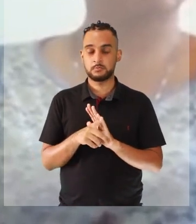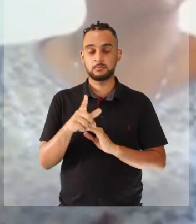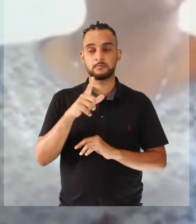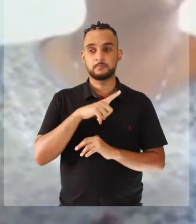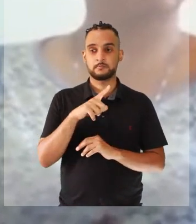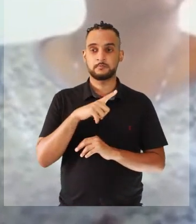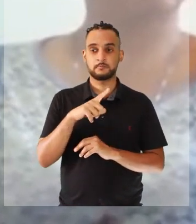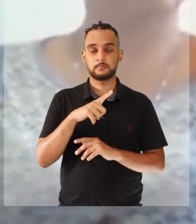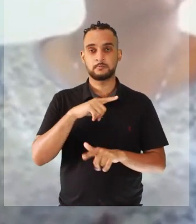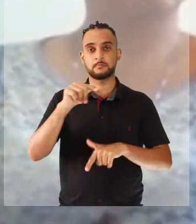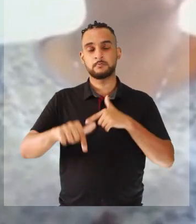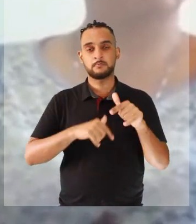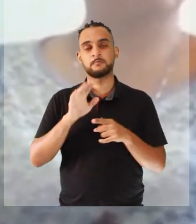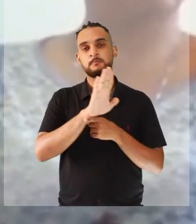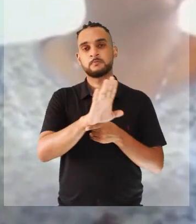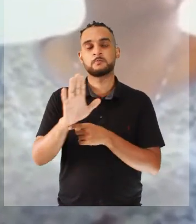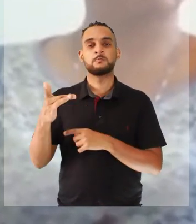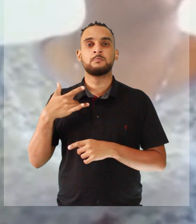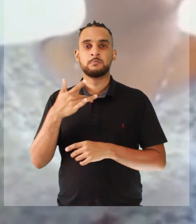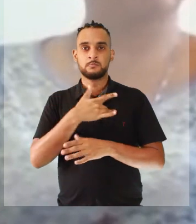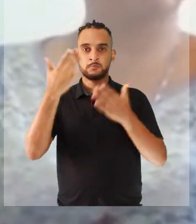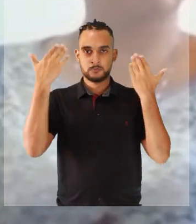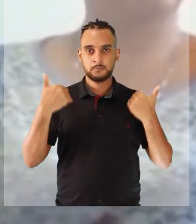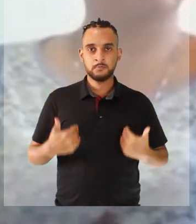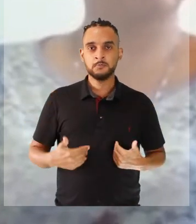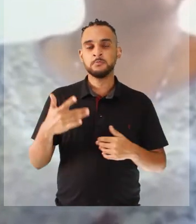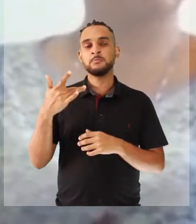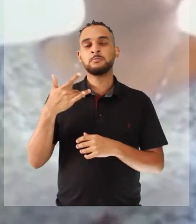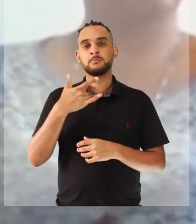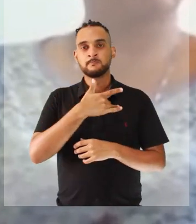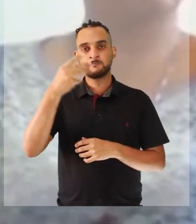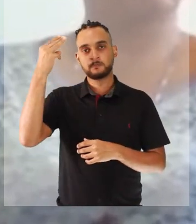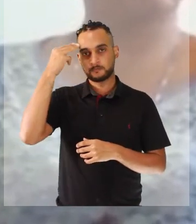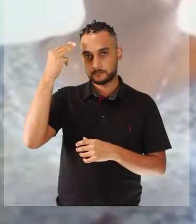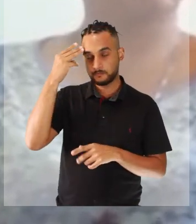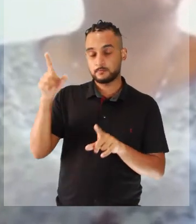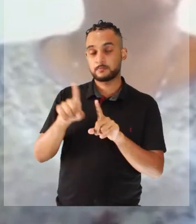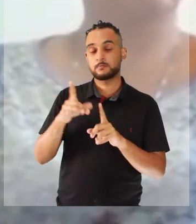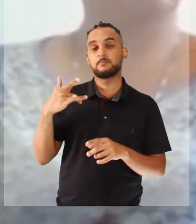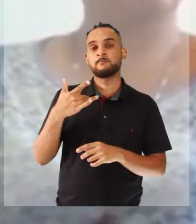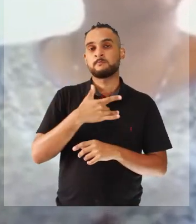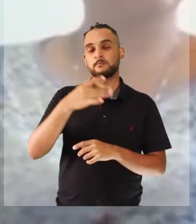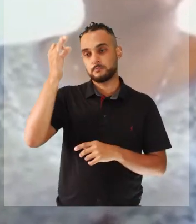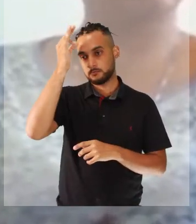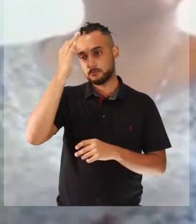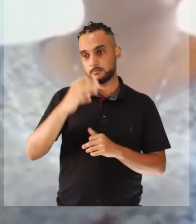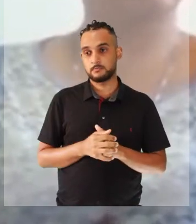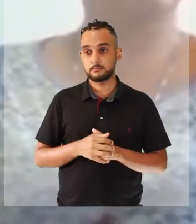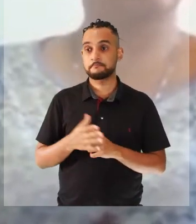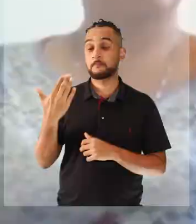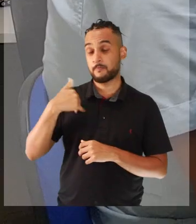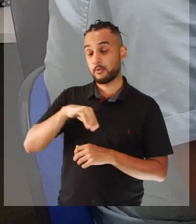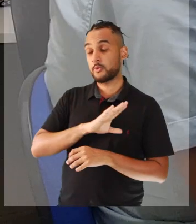o ocupa com atividades que ajudam na saúde física, na saúde mental e na saúde